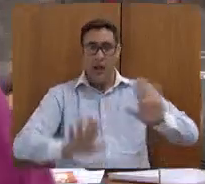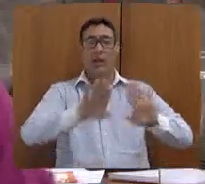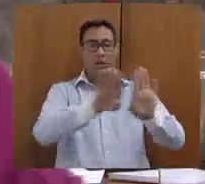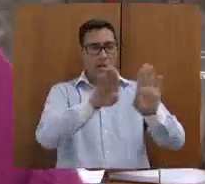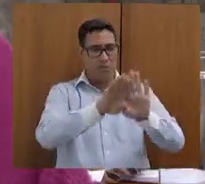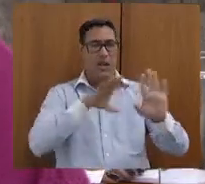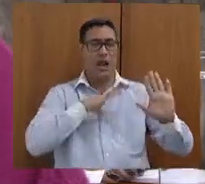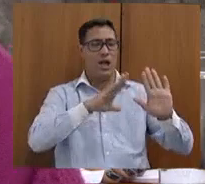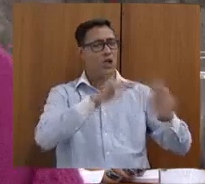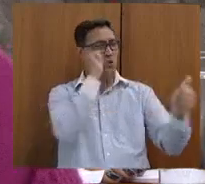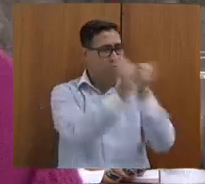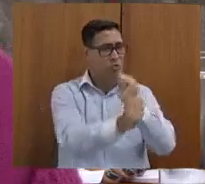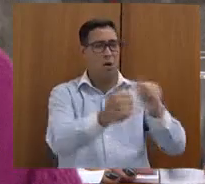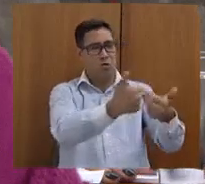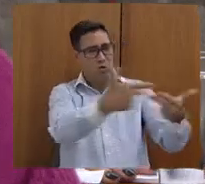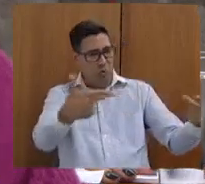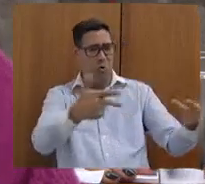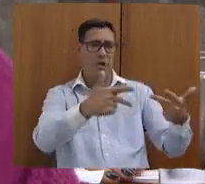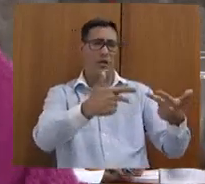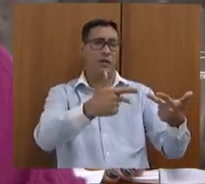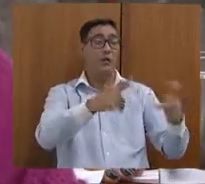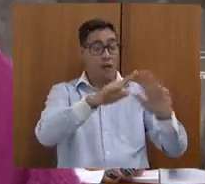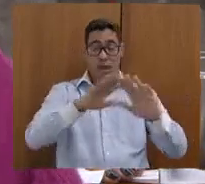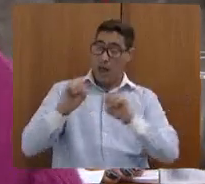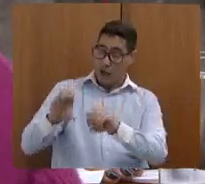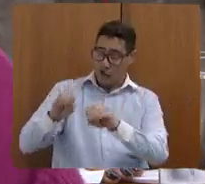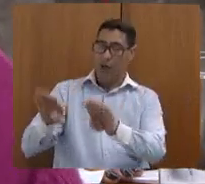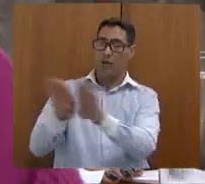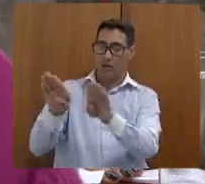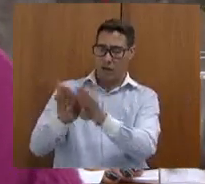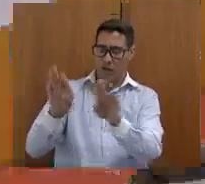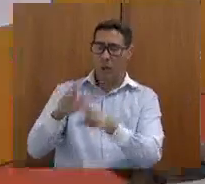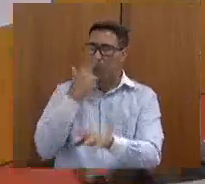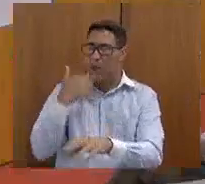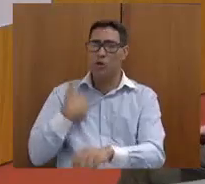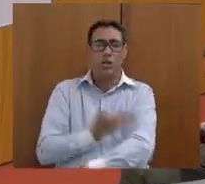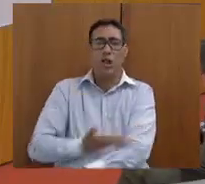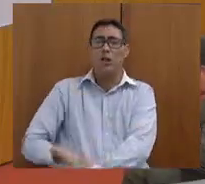a gente tem que cuidar da educação também porque foi muito normalizado